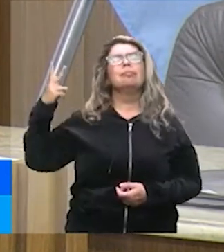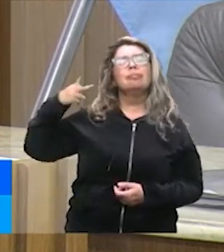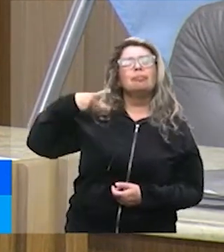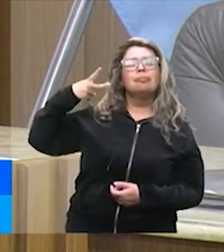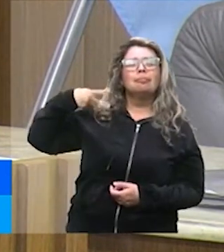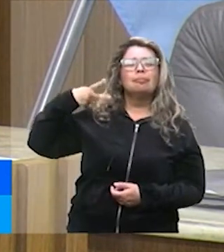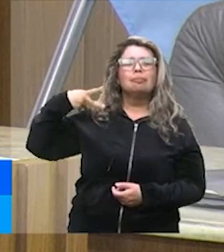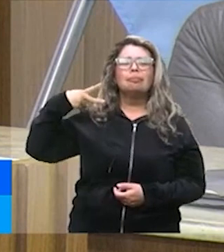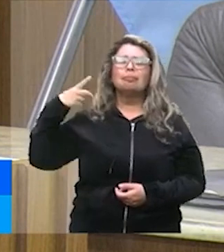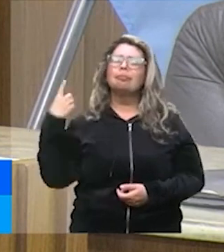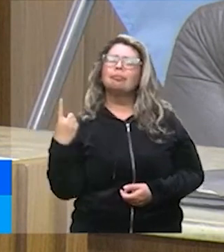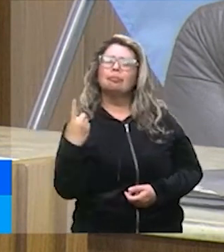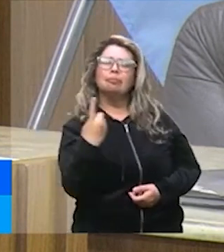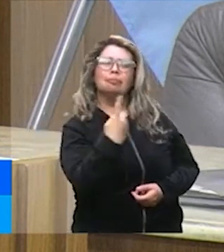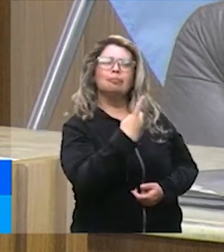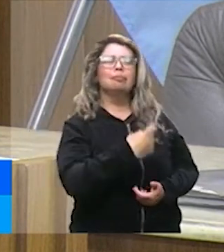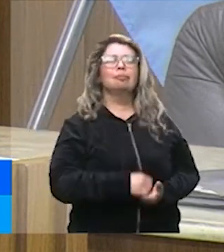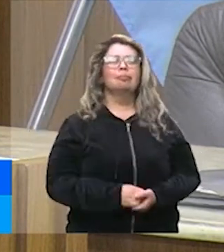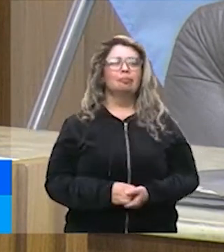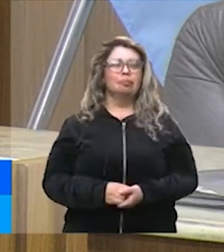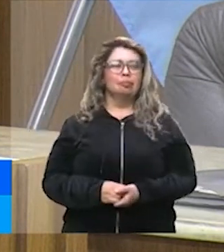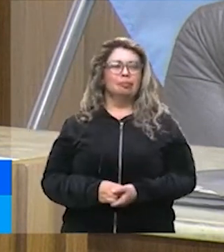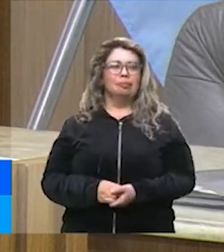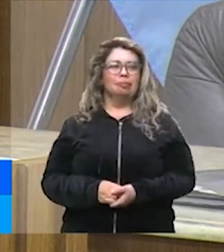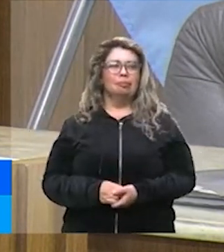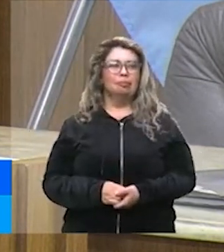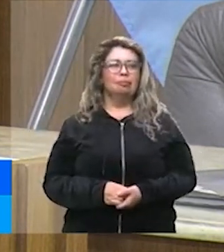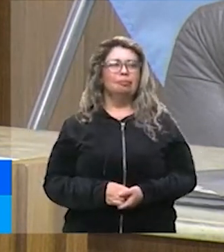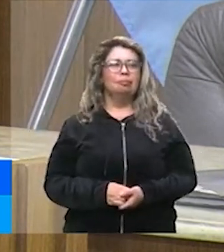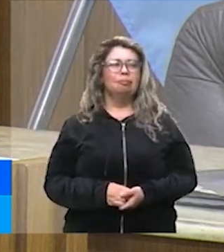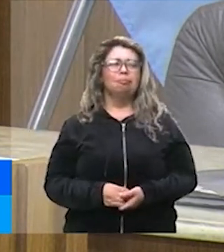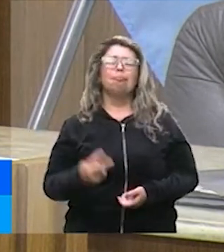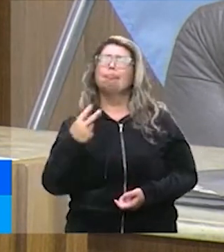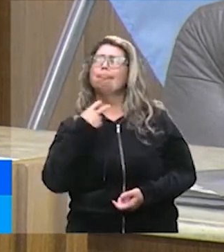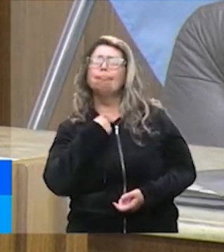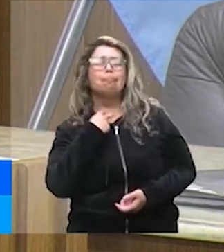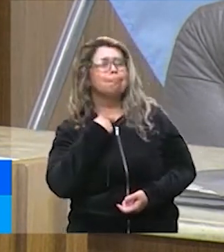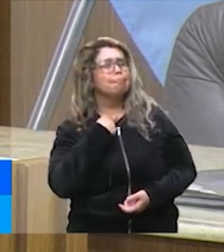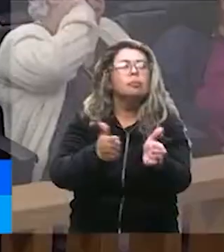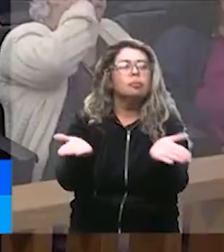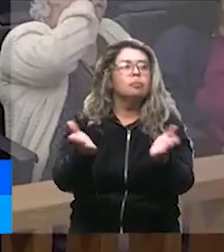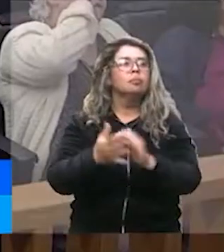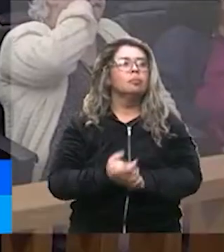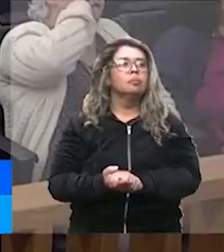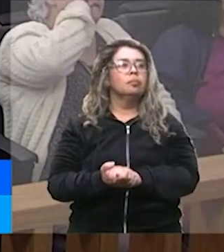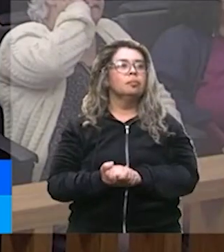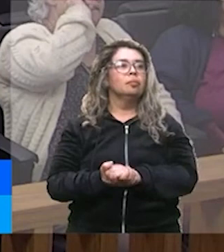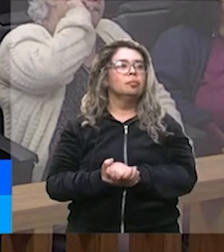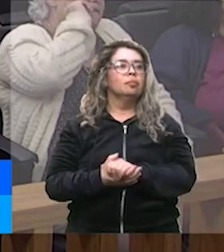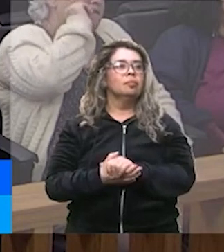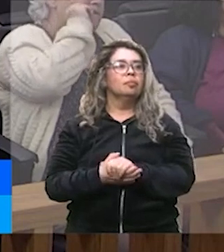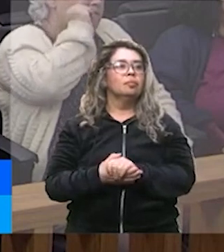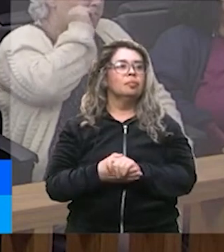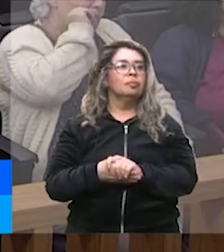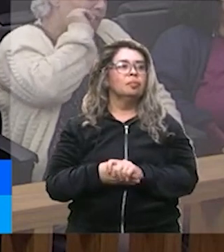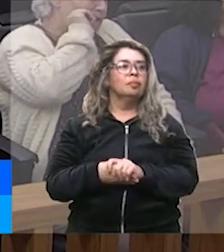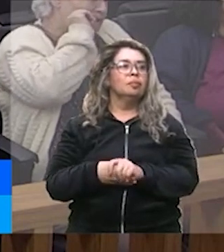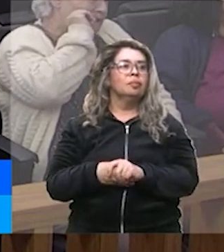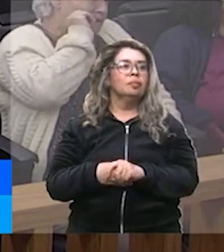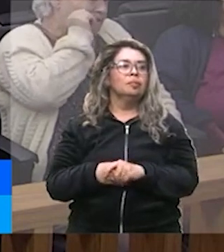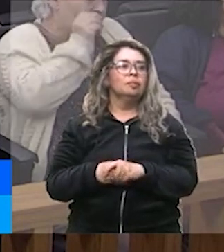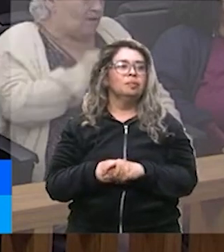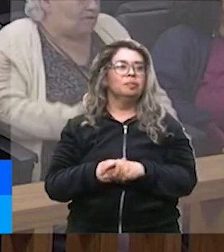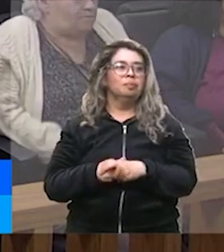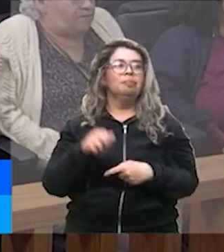Alexandre cachorrão propôs uma discussão Ampla do projeto antes de ser votado Vamos fazer um filho Perfeito nós